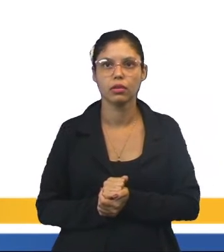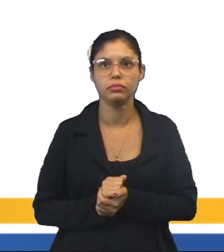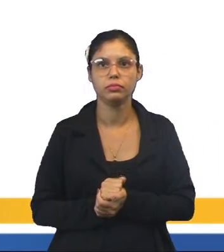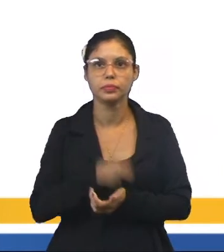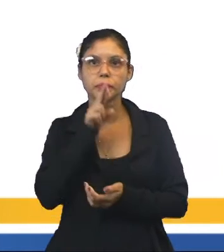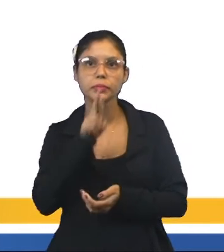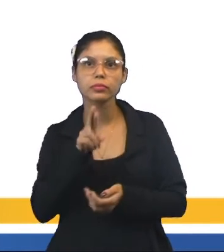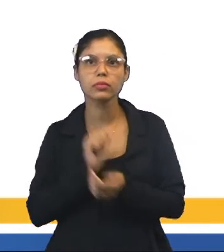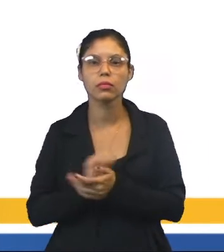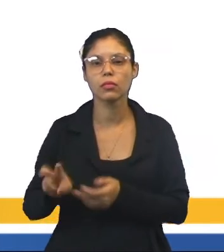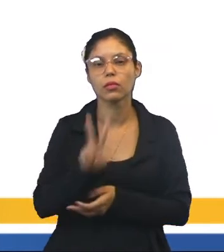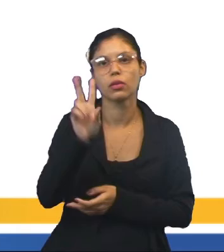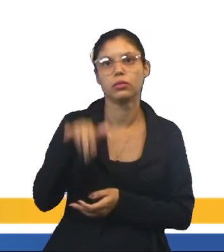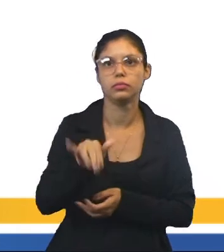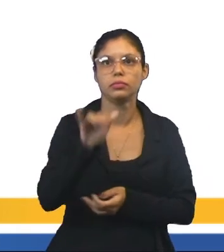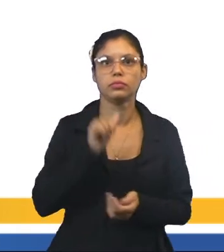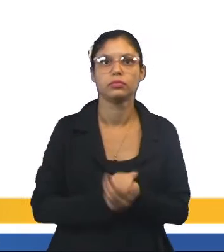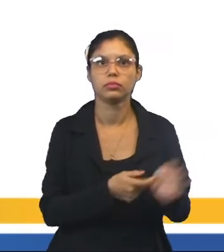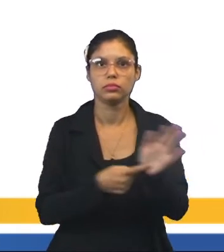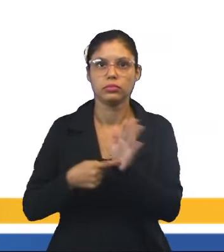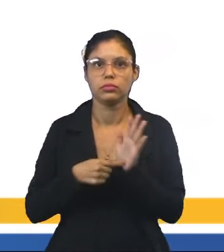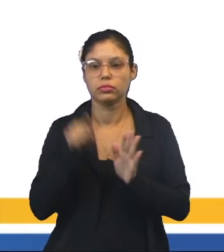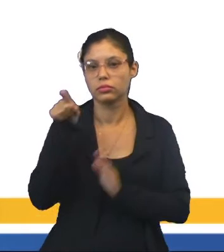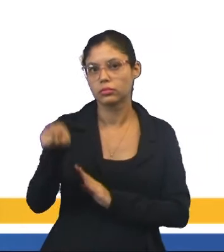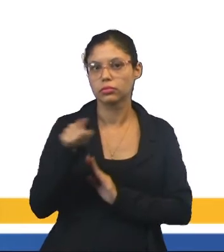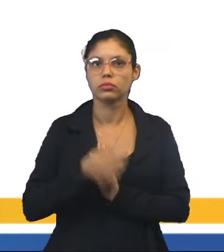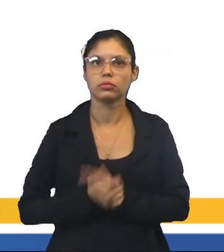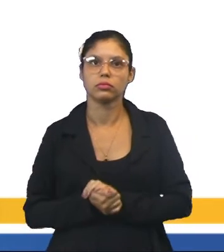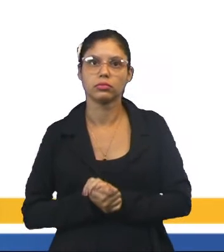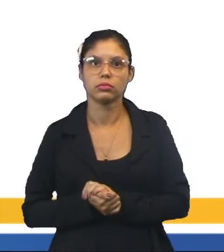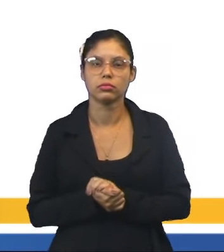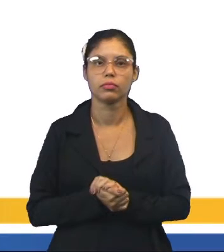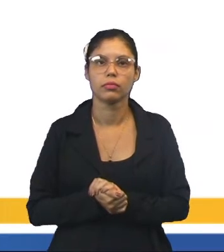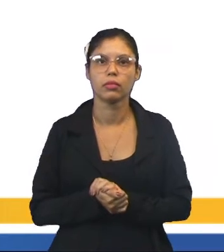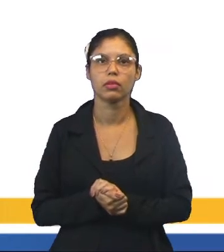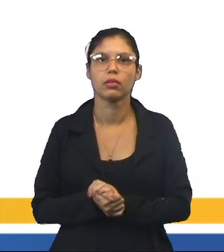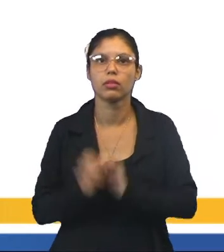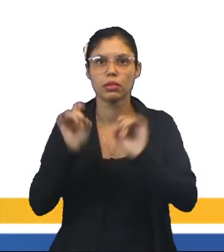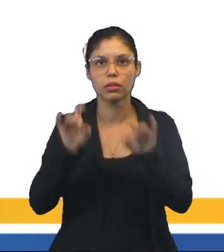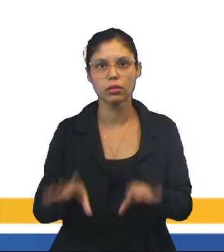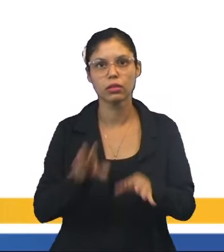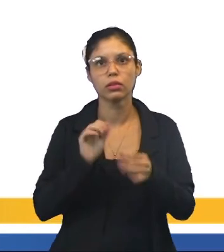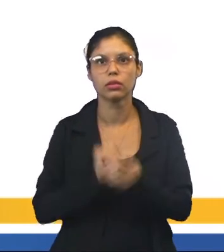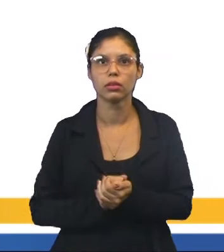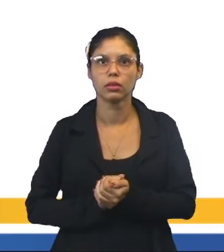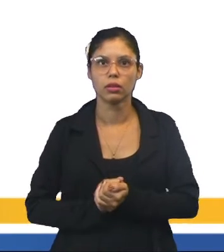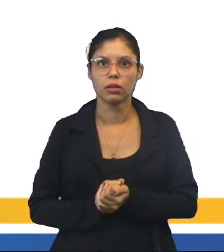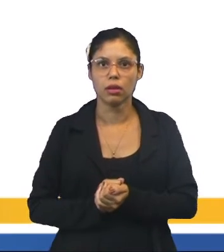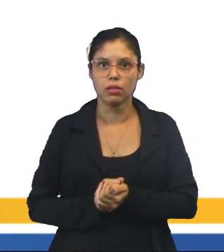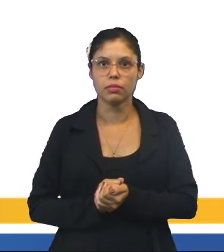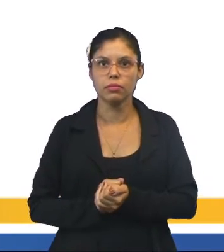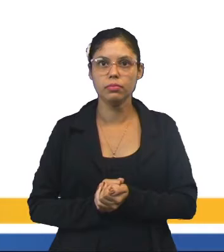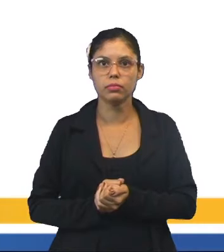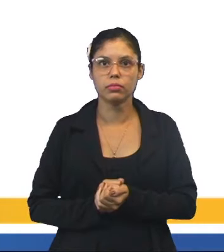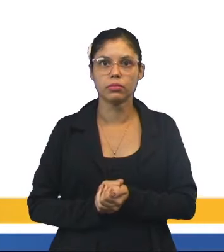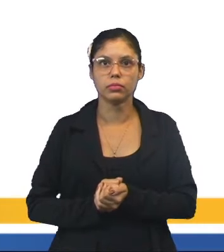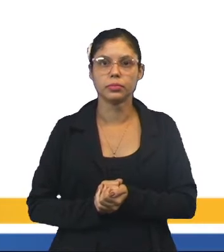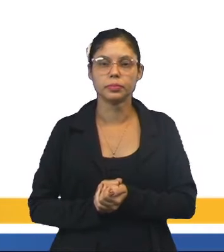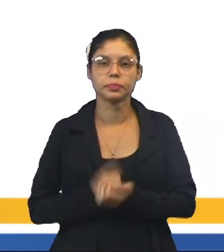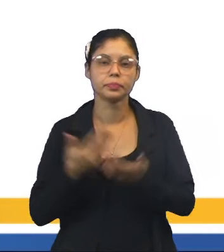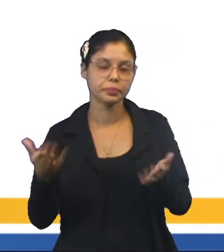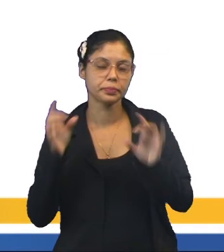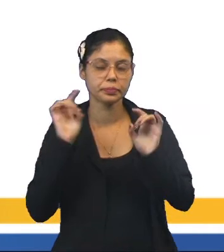e calcule o valor de y referente a ele. Esse último,